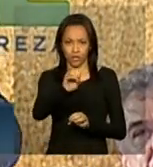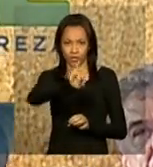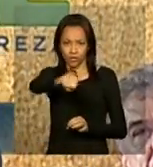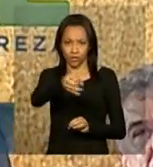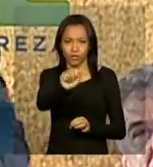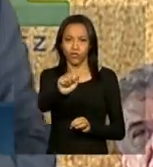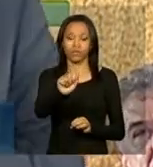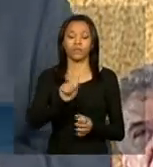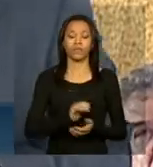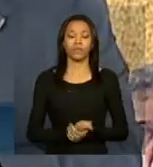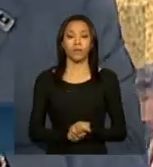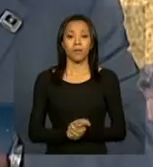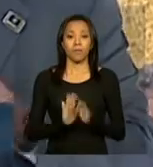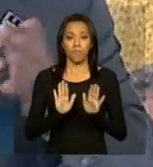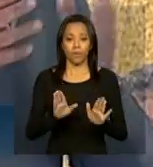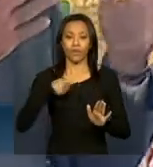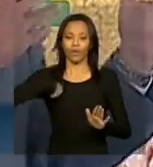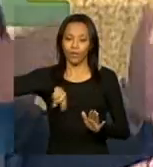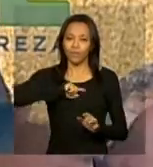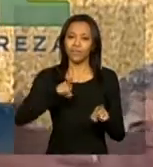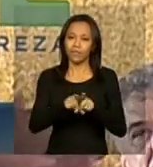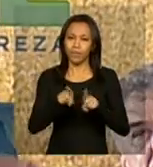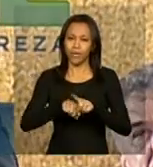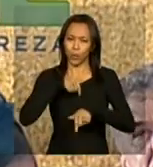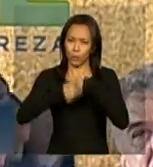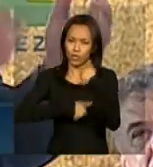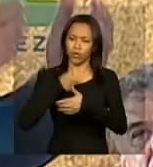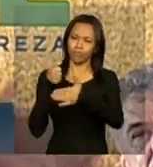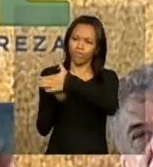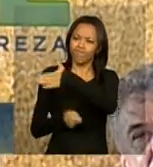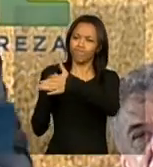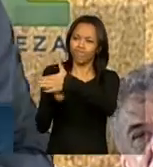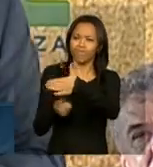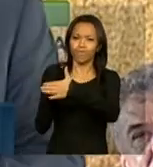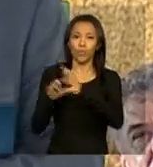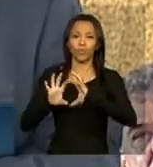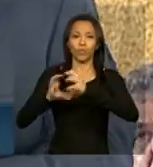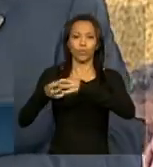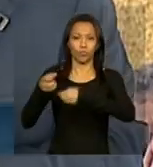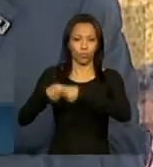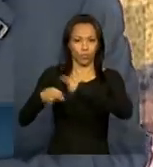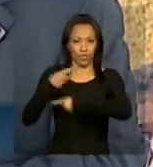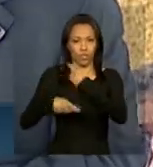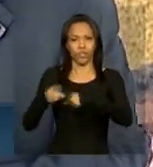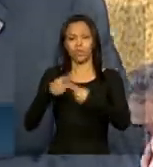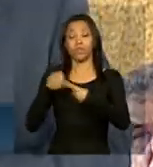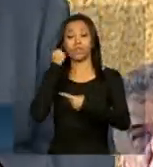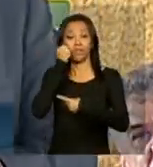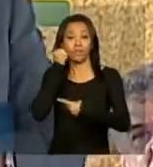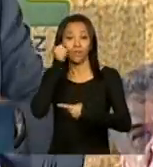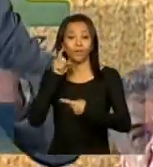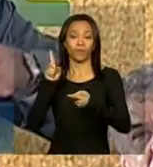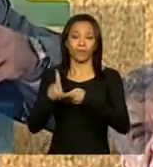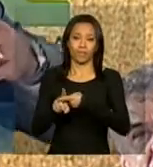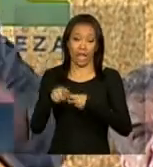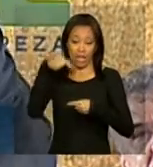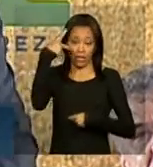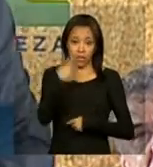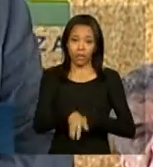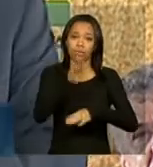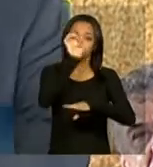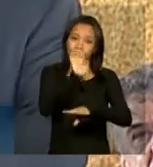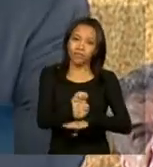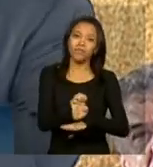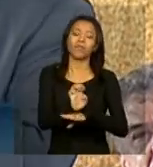não, presidenta. Nós lutamos com a bancada federal, com os senadores aqui do Mato Grosso, para